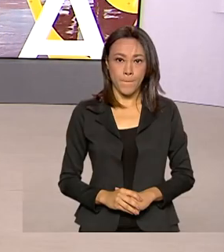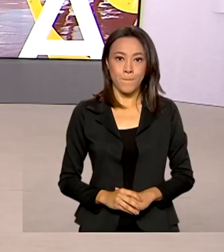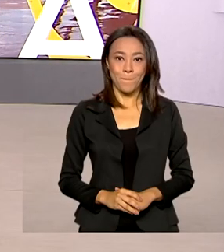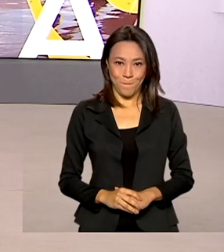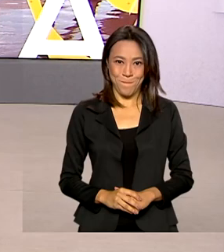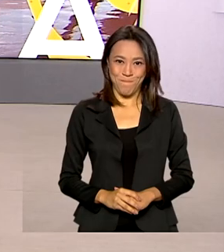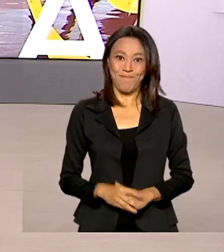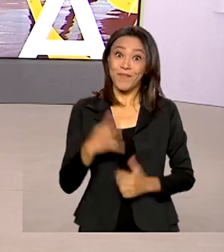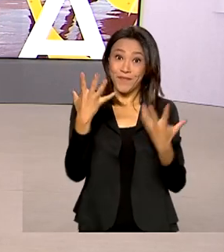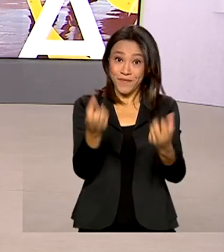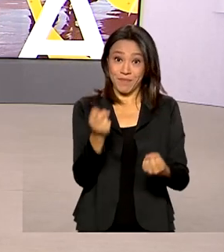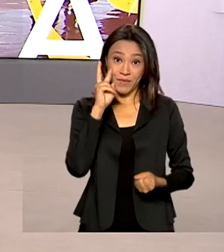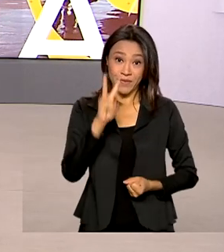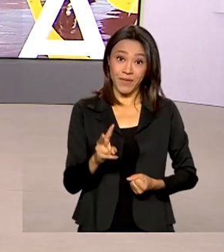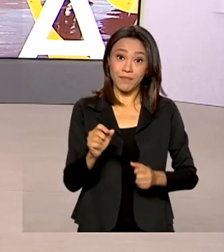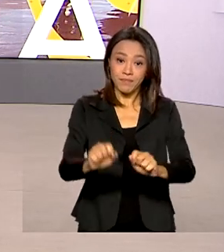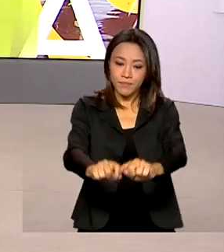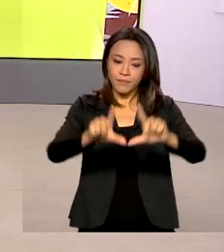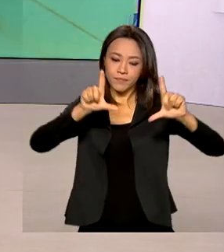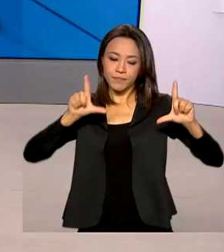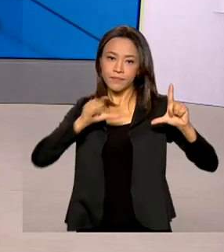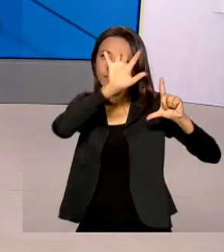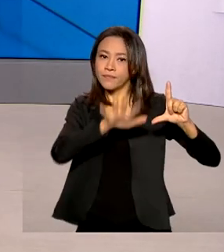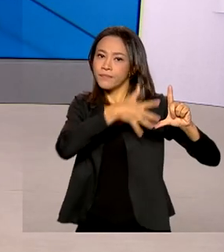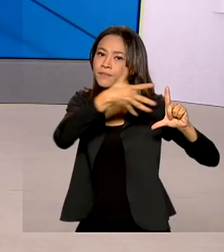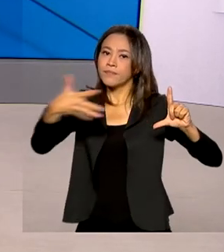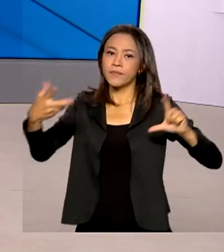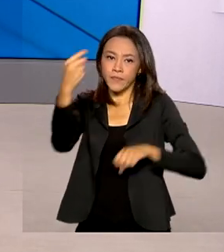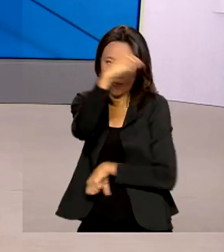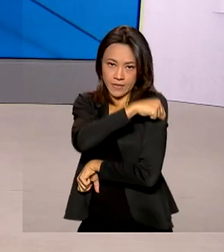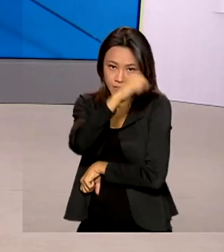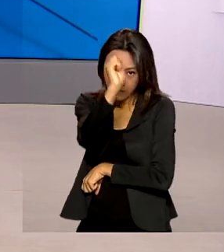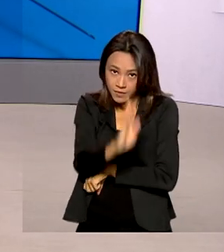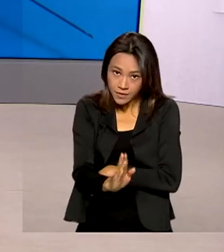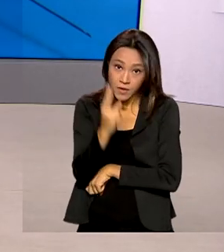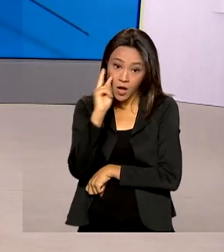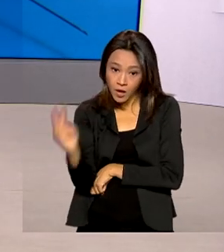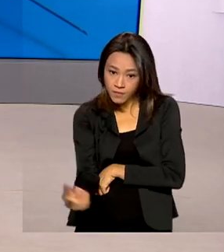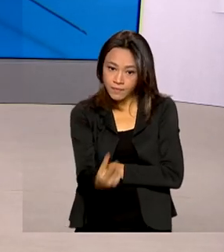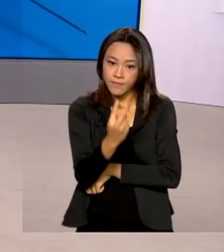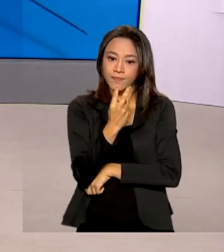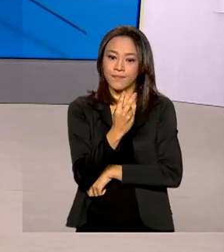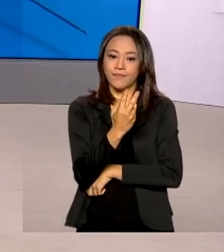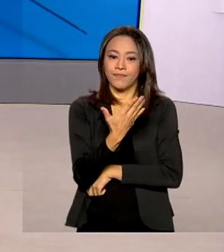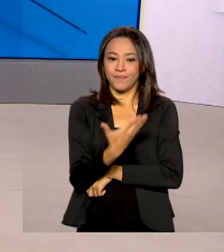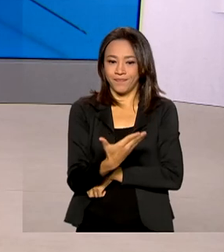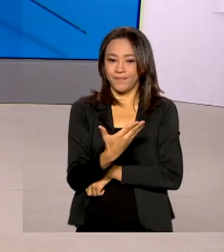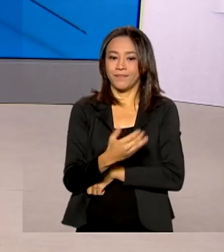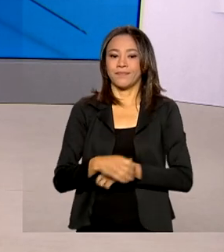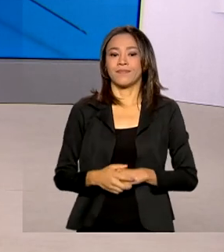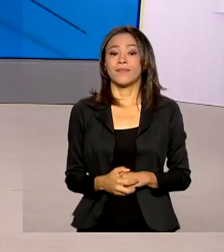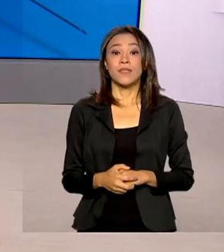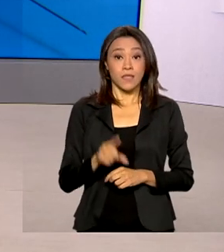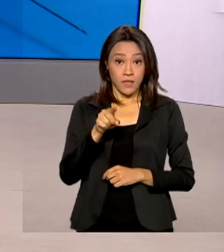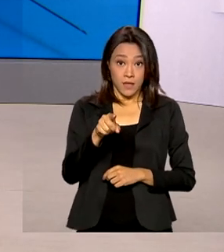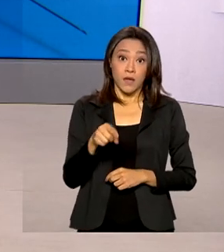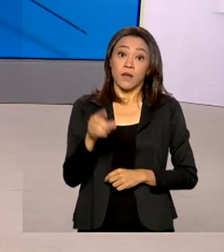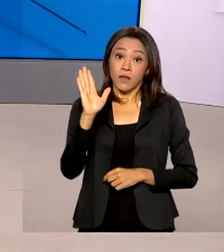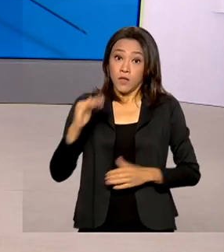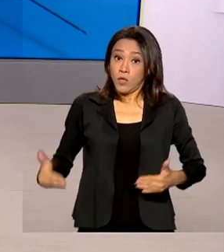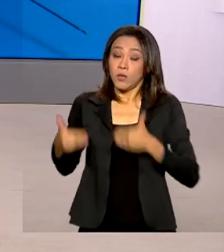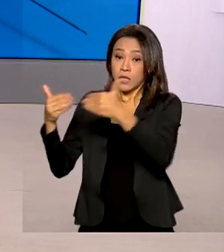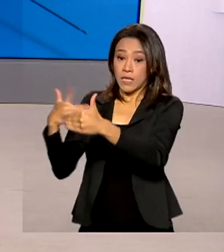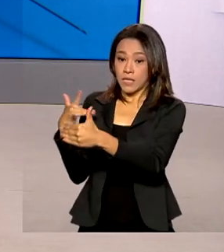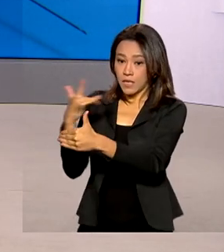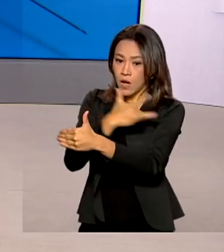Agora vamos ver como está a vacinação contra a Covid-19 no país. Os números aparecem aqui no nosso telão. O Ministério da